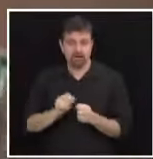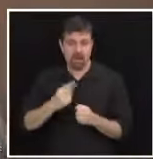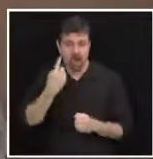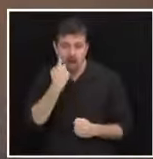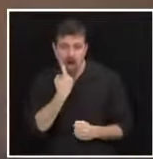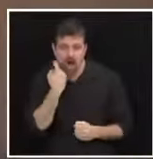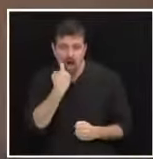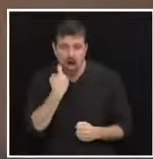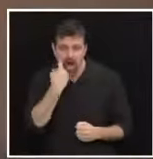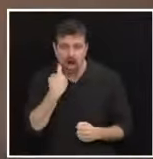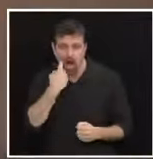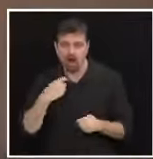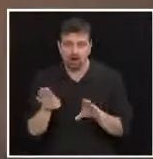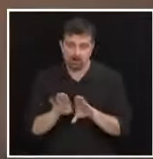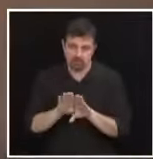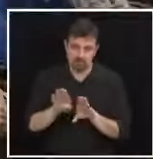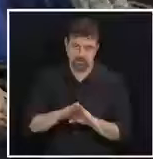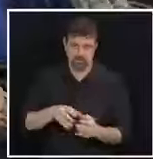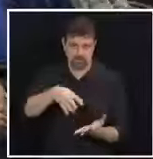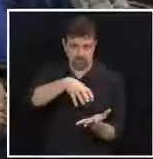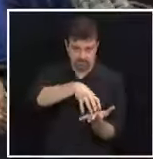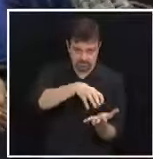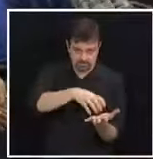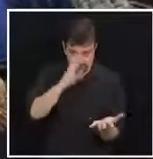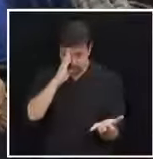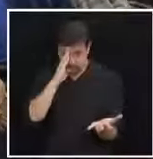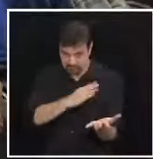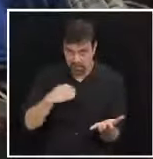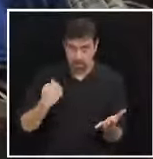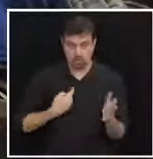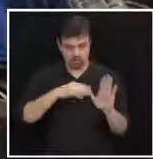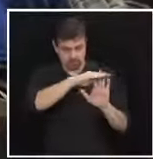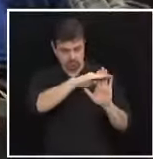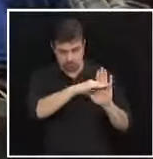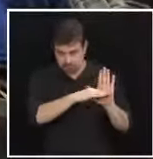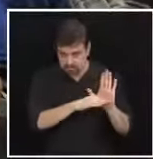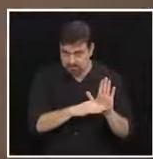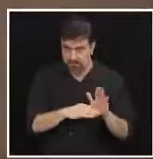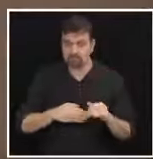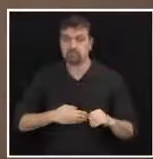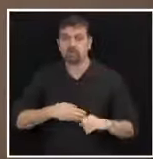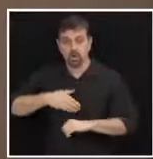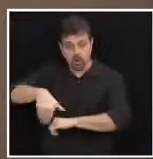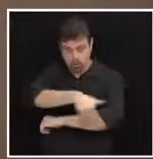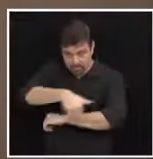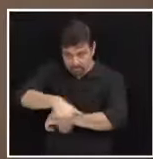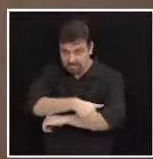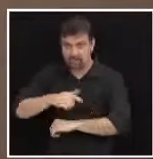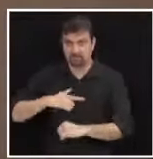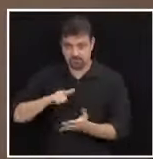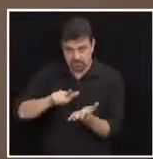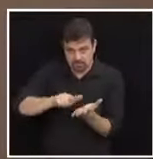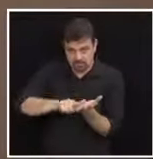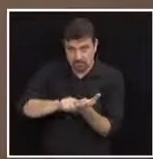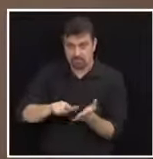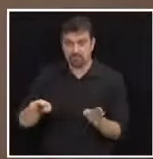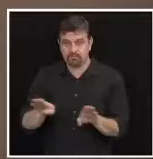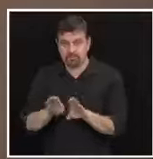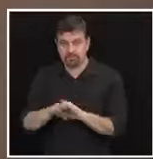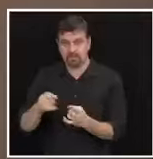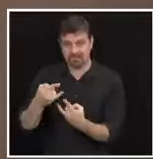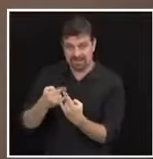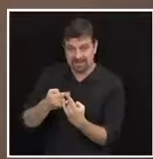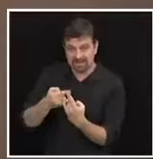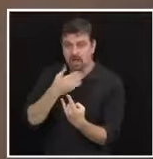centro de referência quanto do nosso projeto. E também nós trazemos aqui disponibilizamos o preservativo masculino